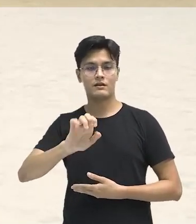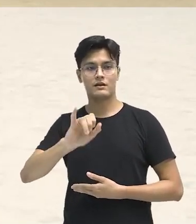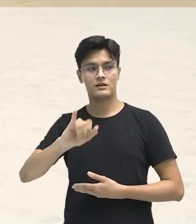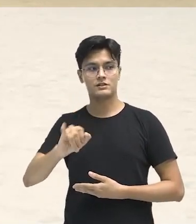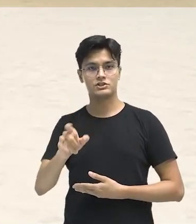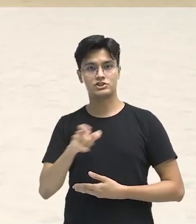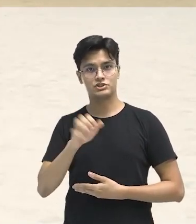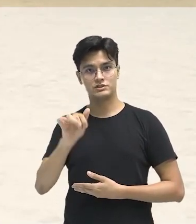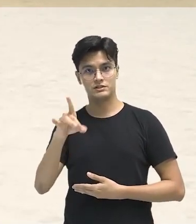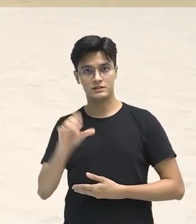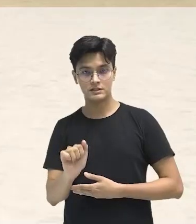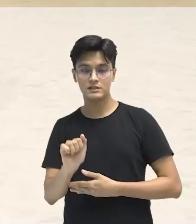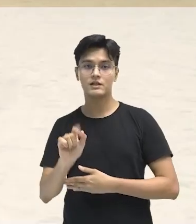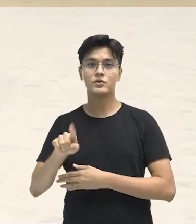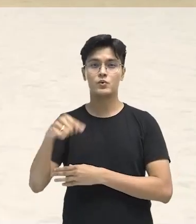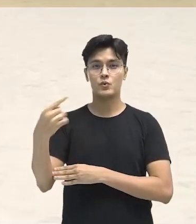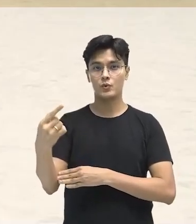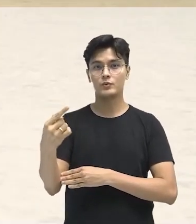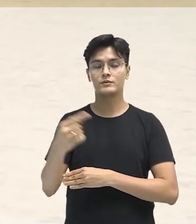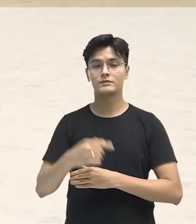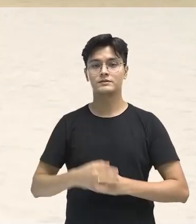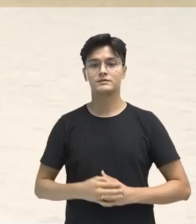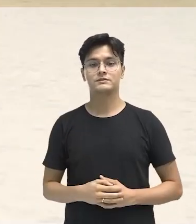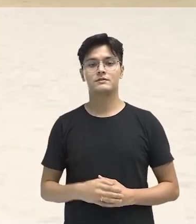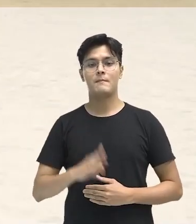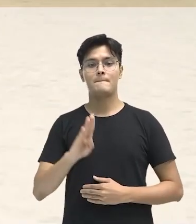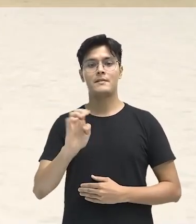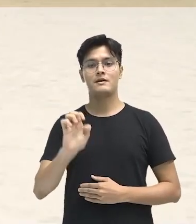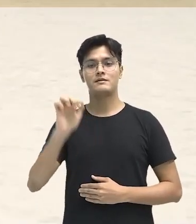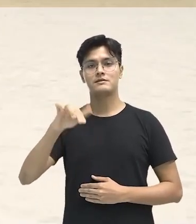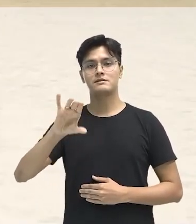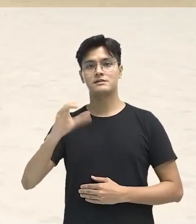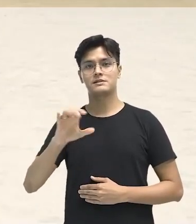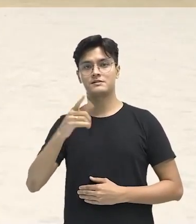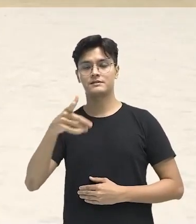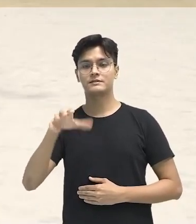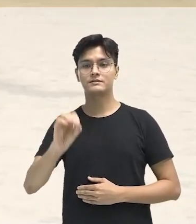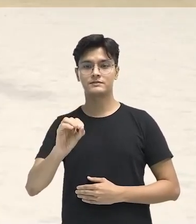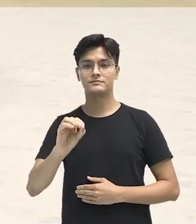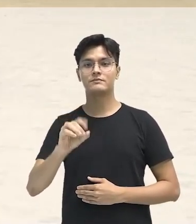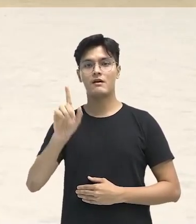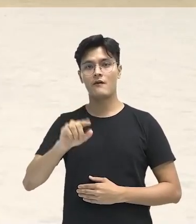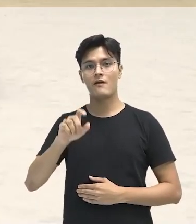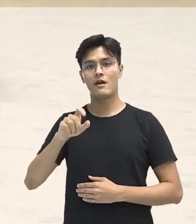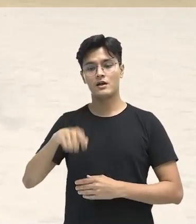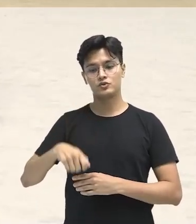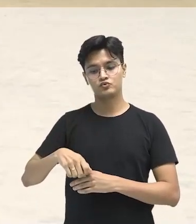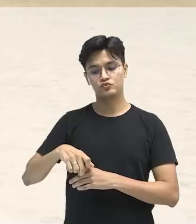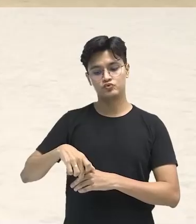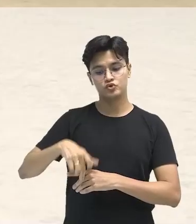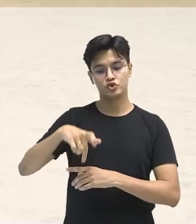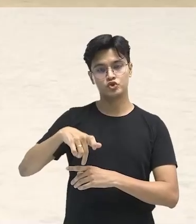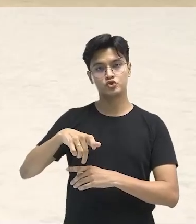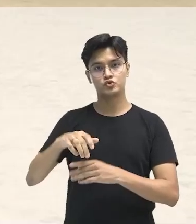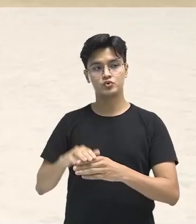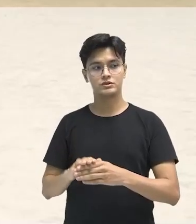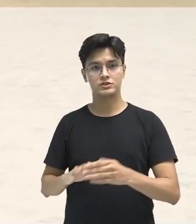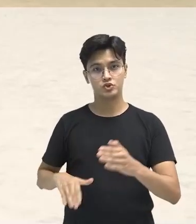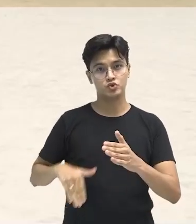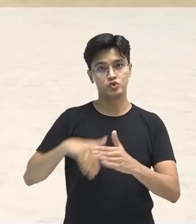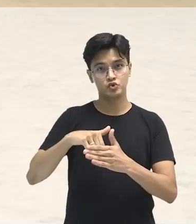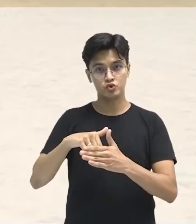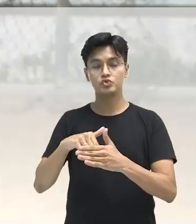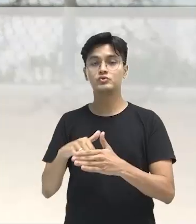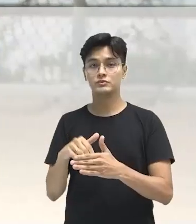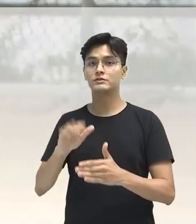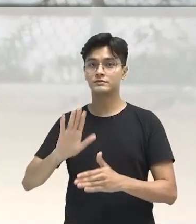queixada. Próximo movimento é a bênção. A bênção é um chute frontal no qual se